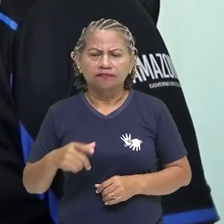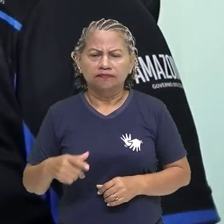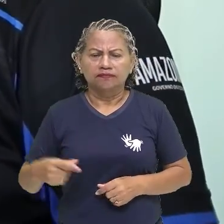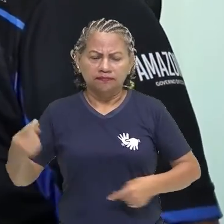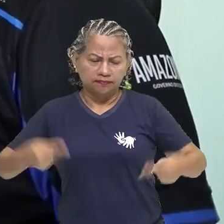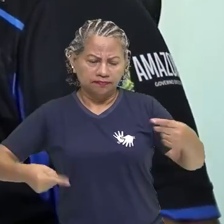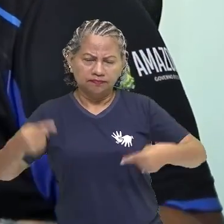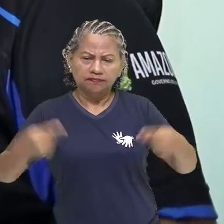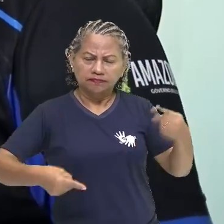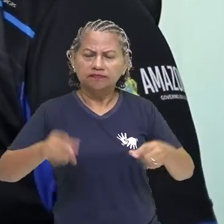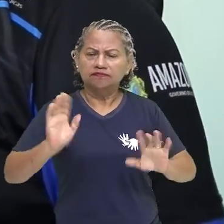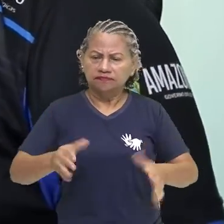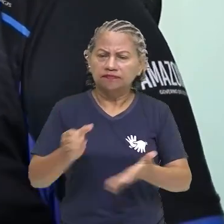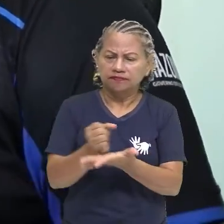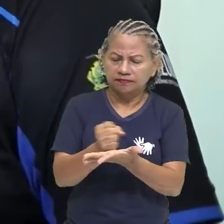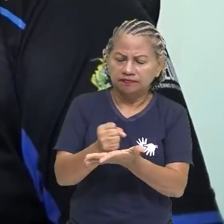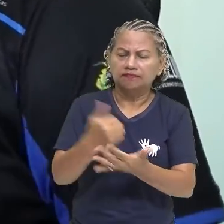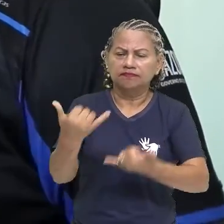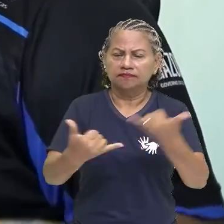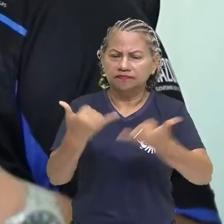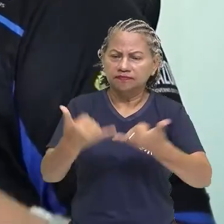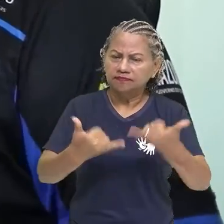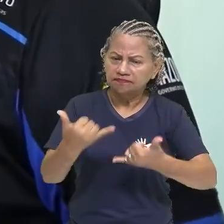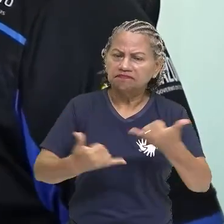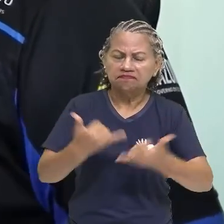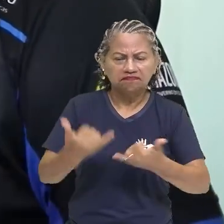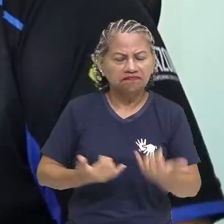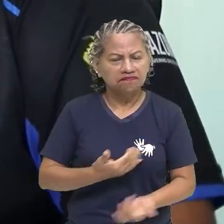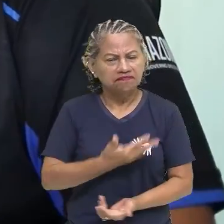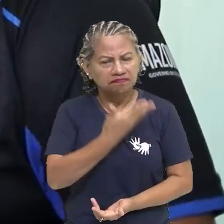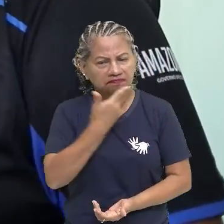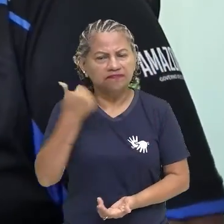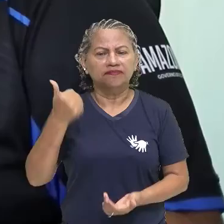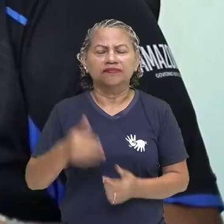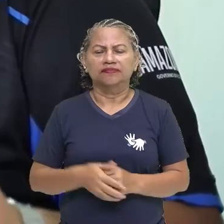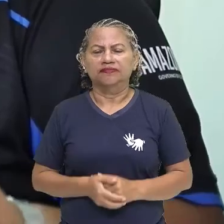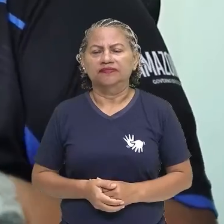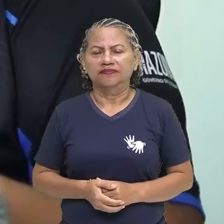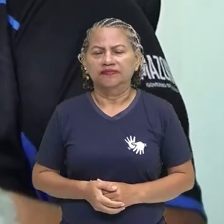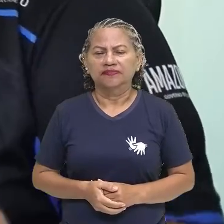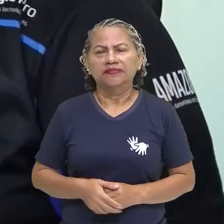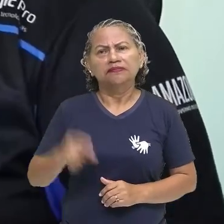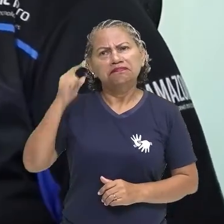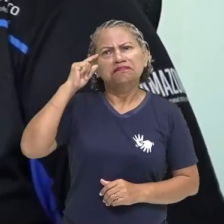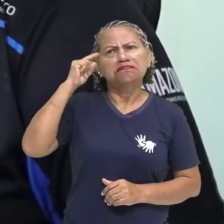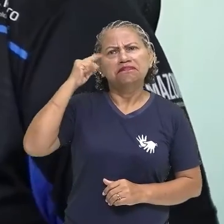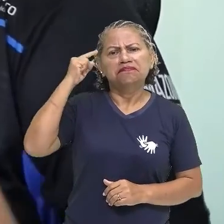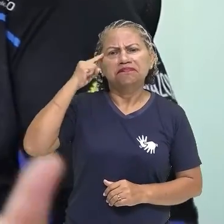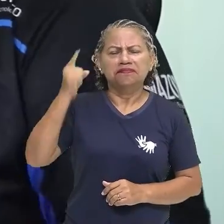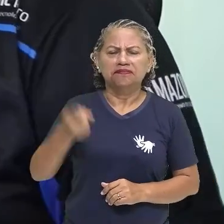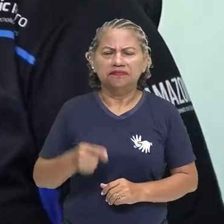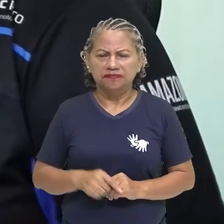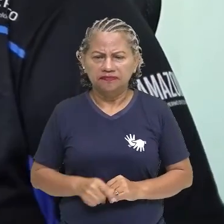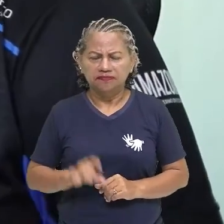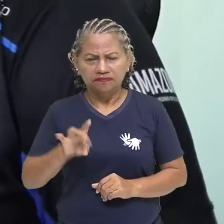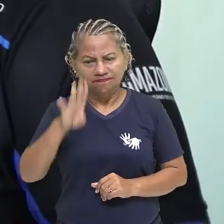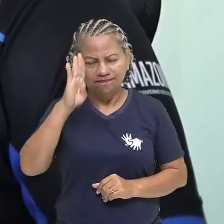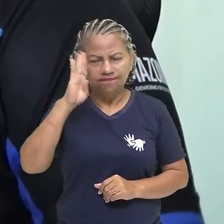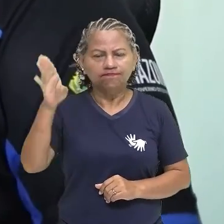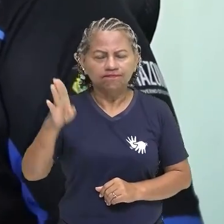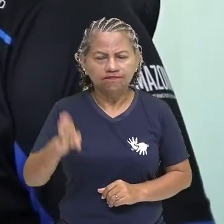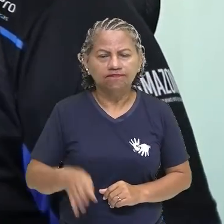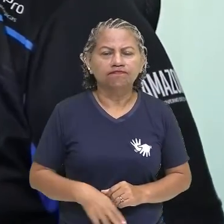já é um jogo mais retrô, né? Muita gente pensa, então, essa fala vai para os pais